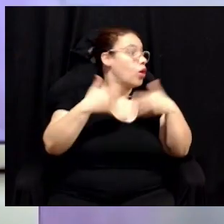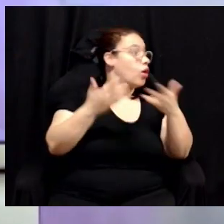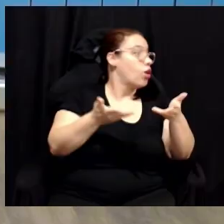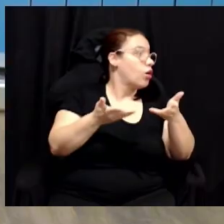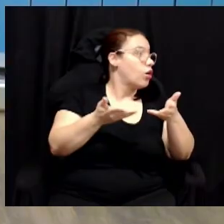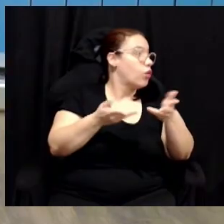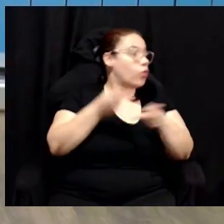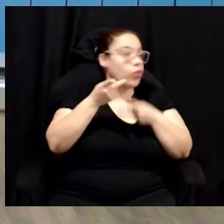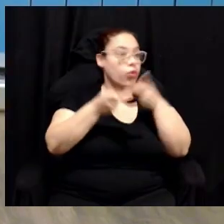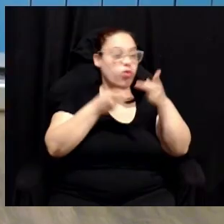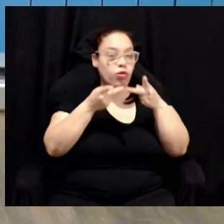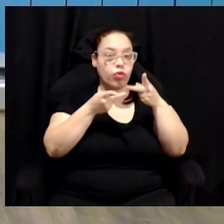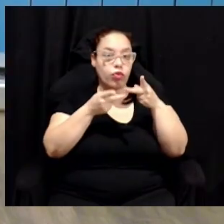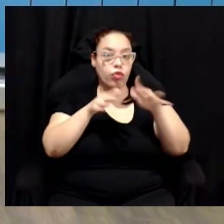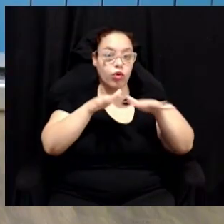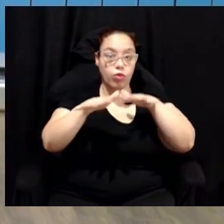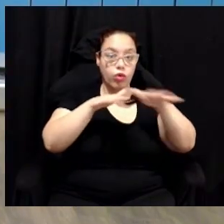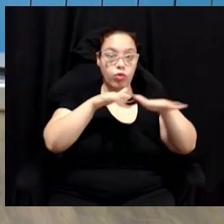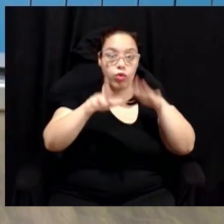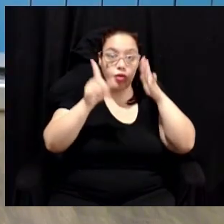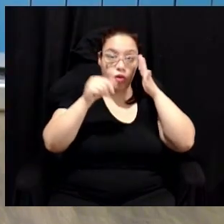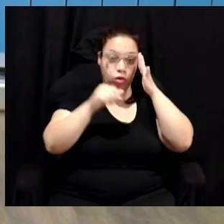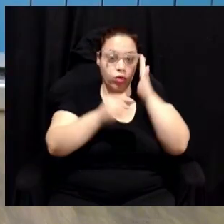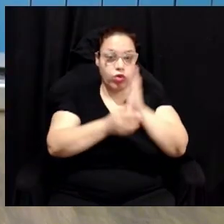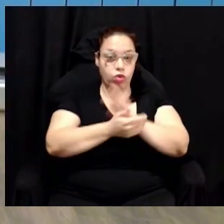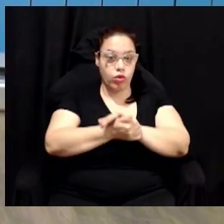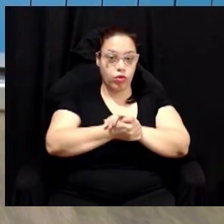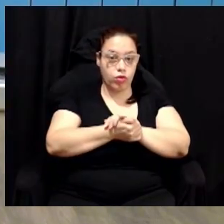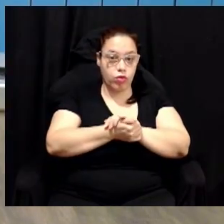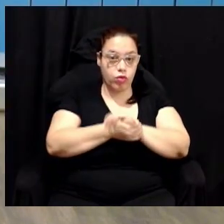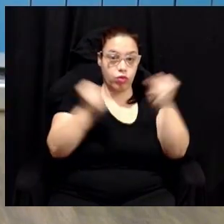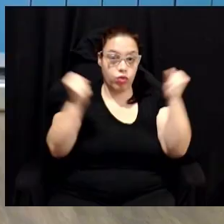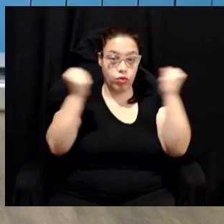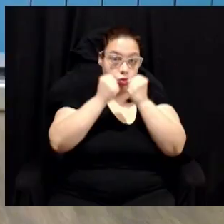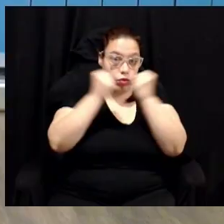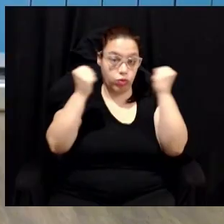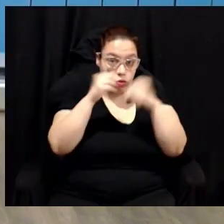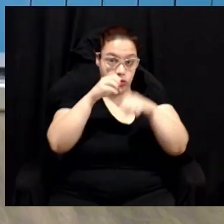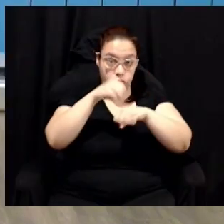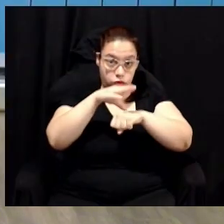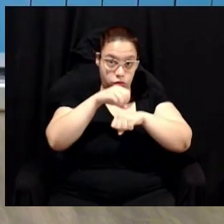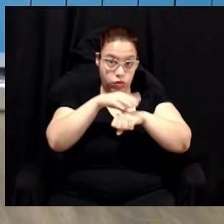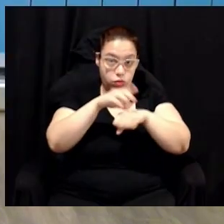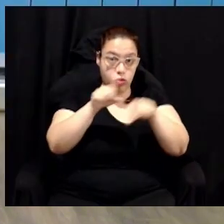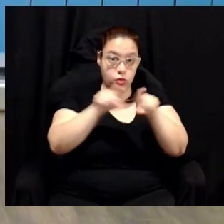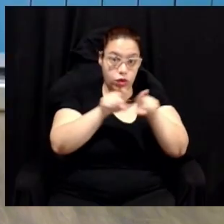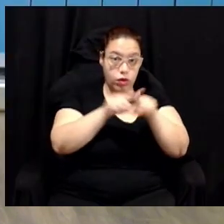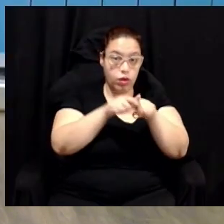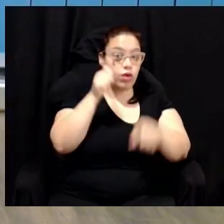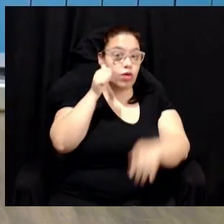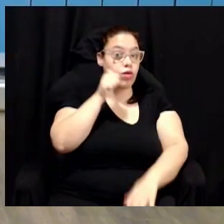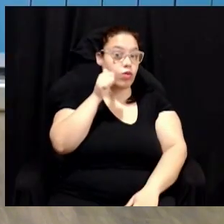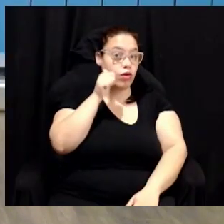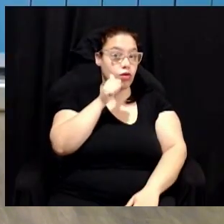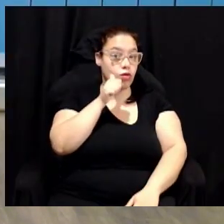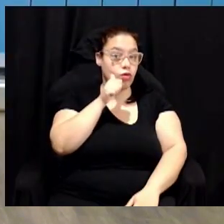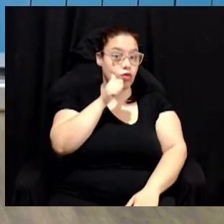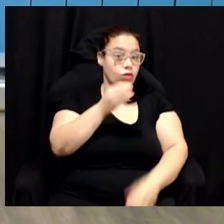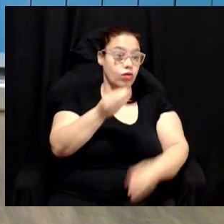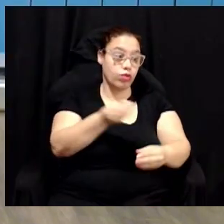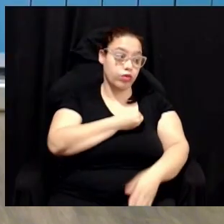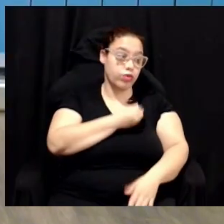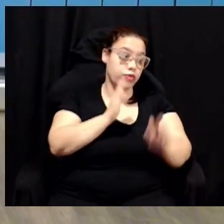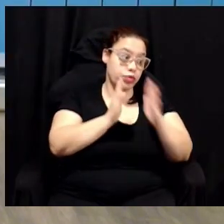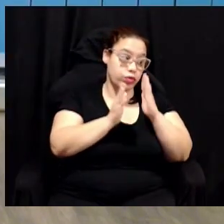Agora falando um pouquinho sobre movimento, né? Quais são os exercícios mais indicados também para as mulheres que estão vivendo